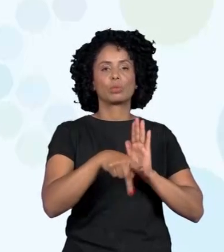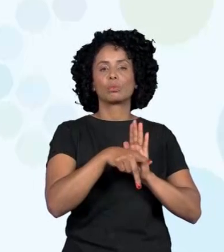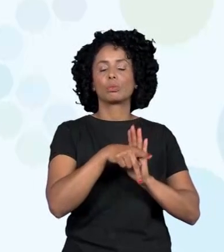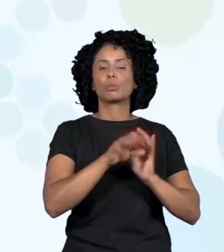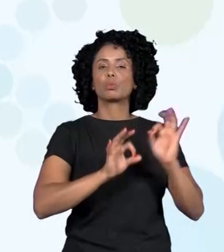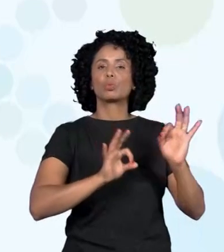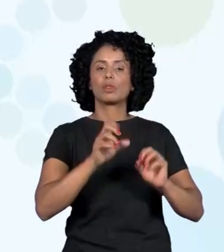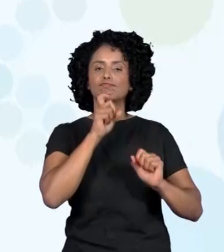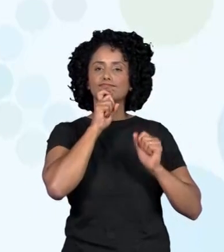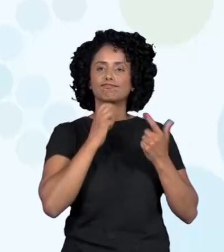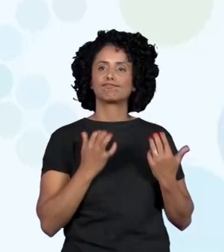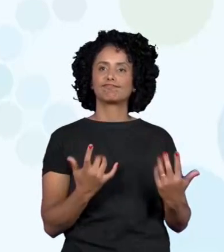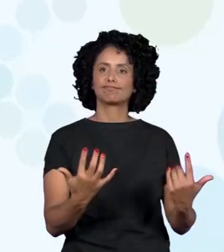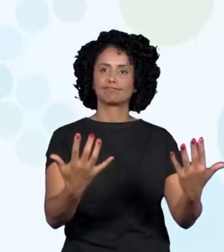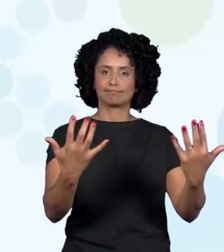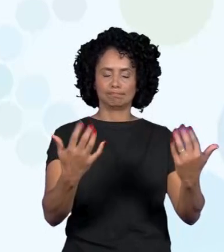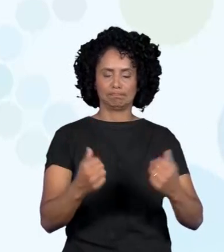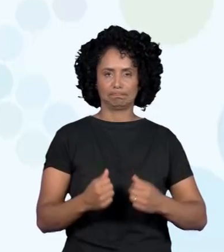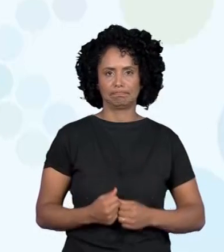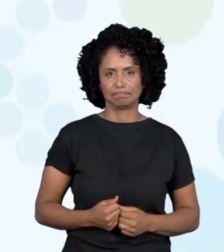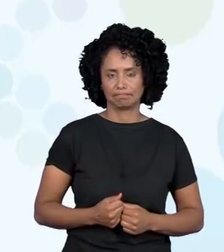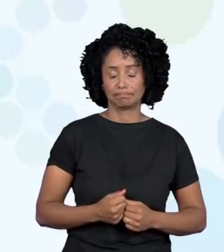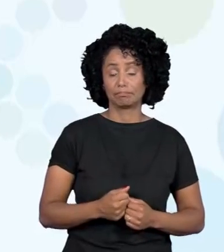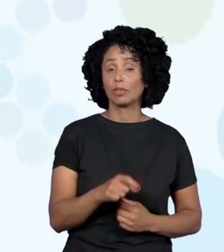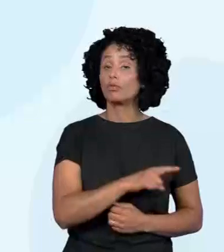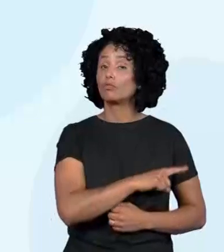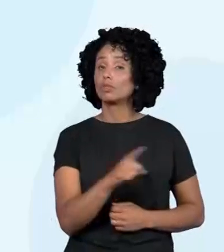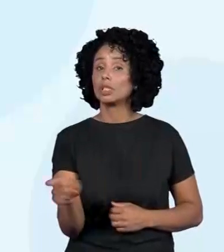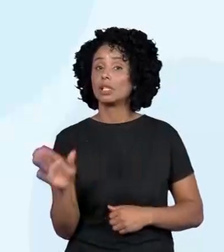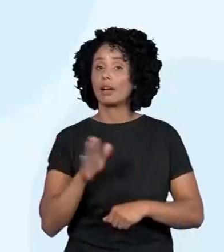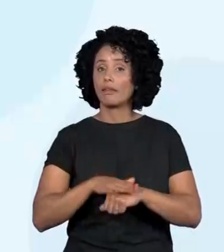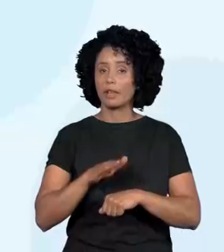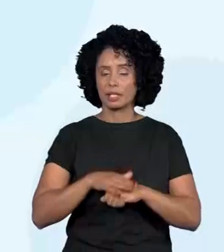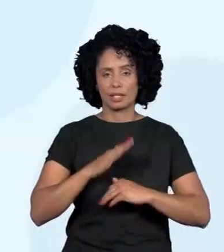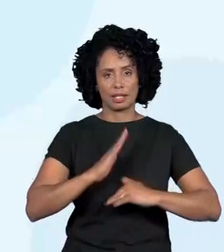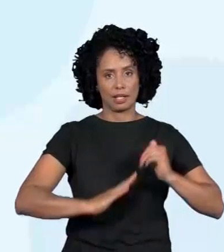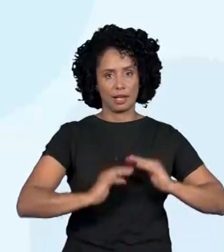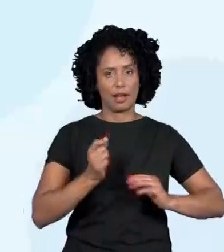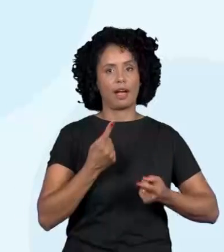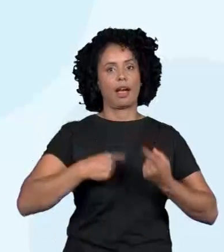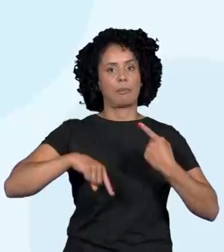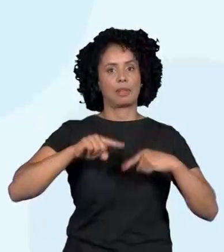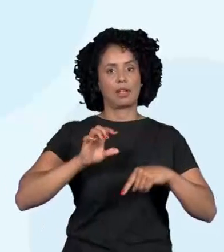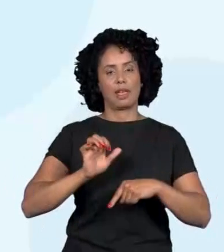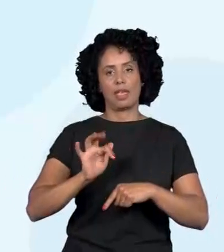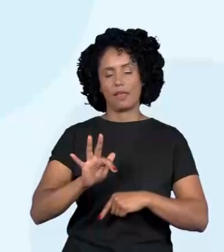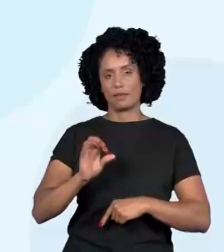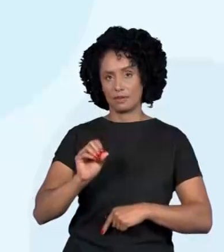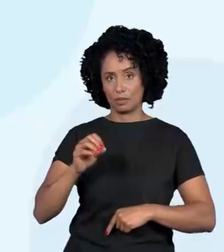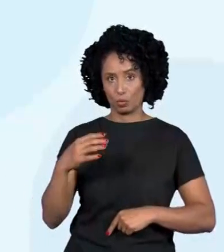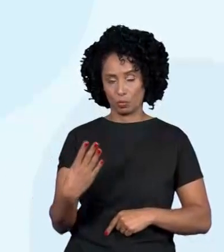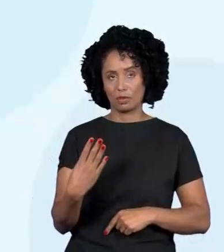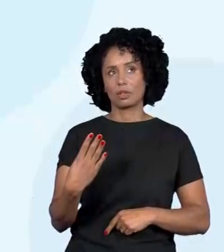jardim, tá? E vamos trabalhar com a habilidade